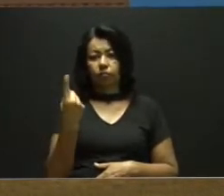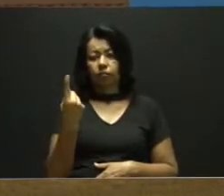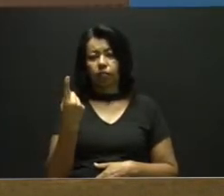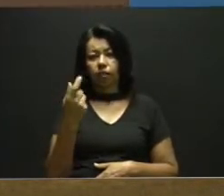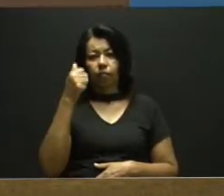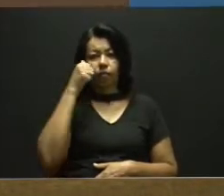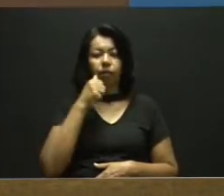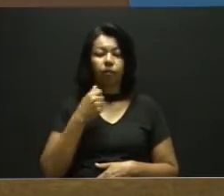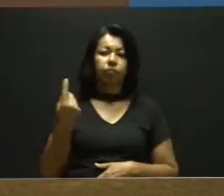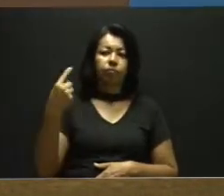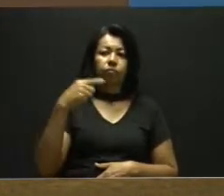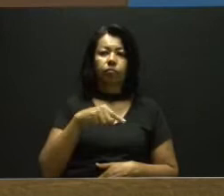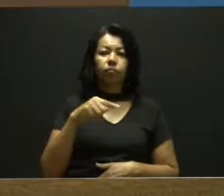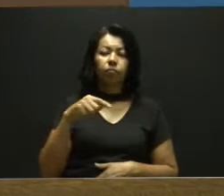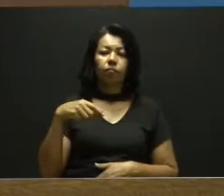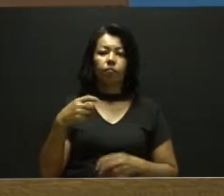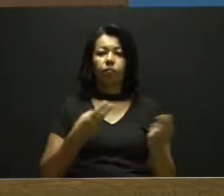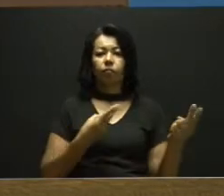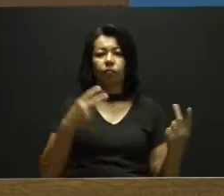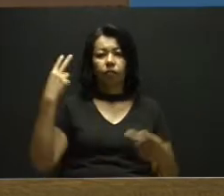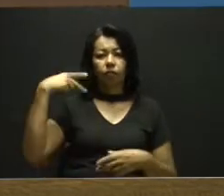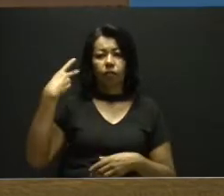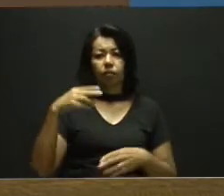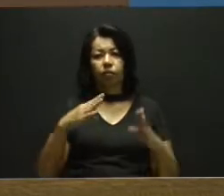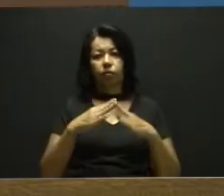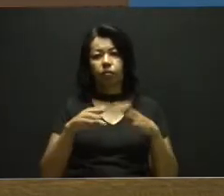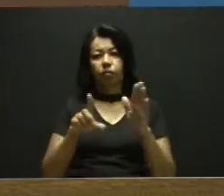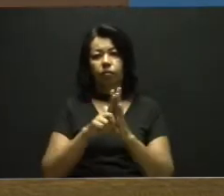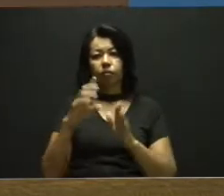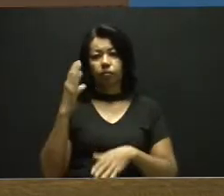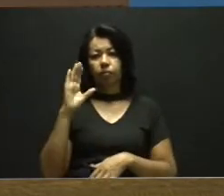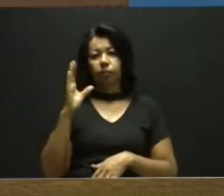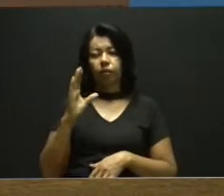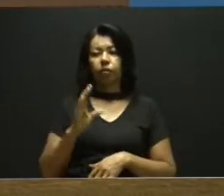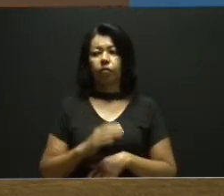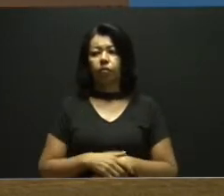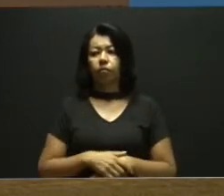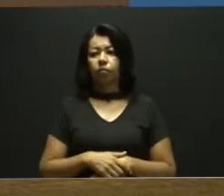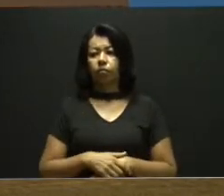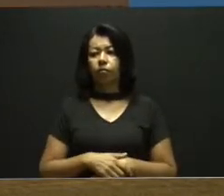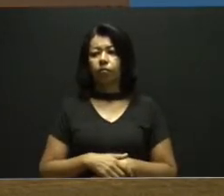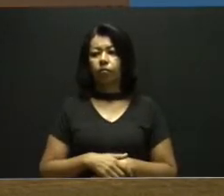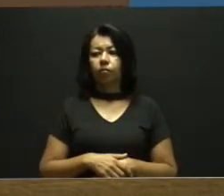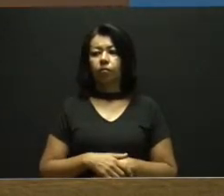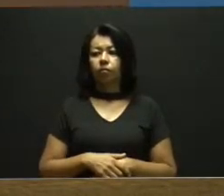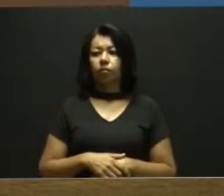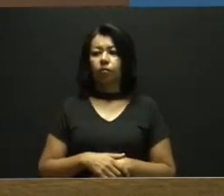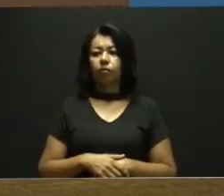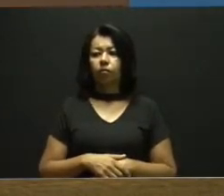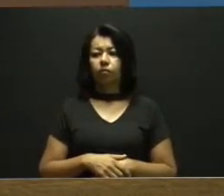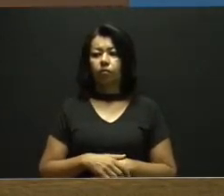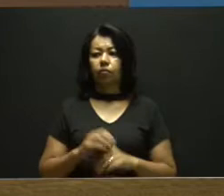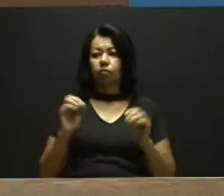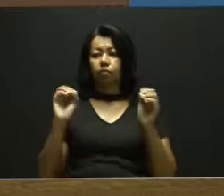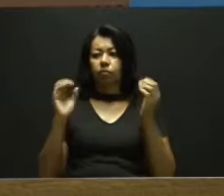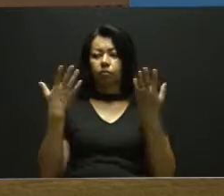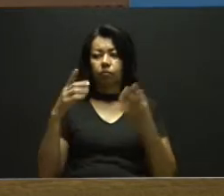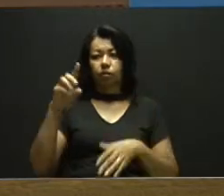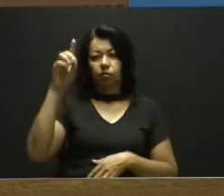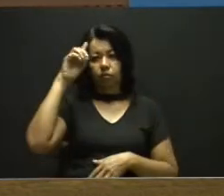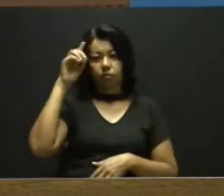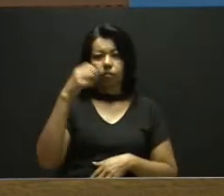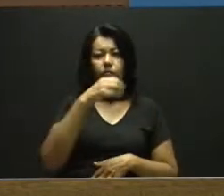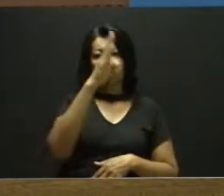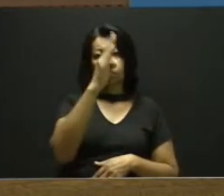compõem a atual legislatura da câmara municipal de cubatão celebrar o dia nacional